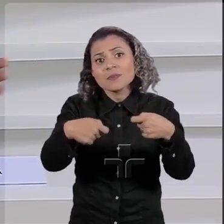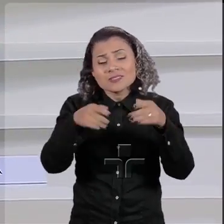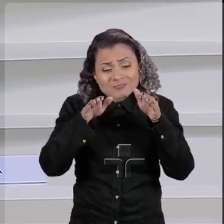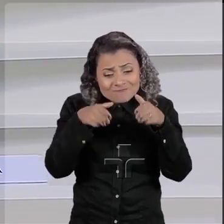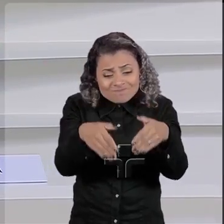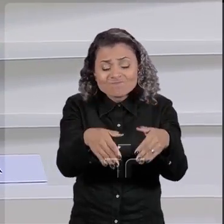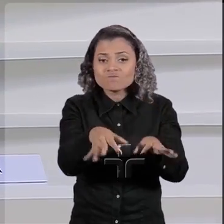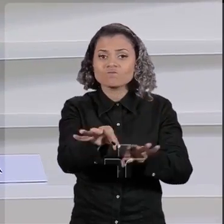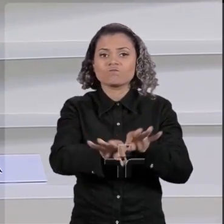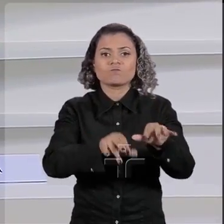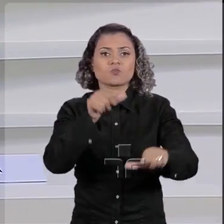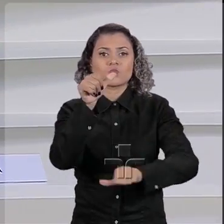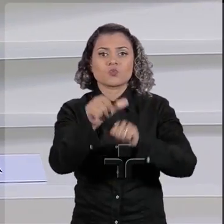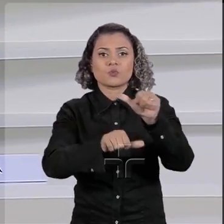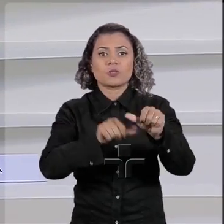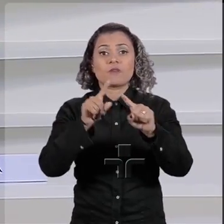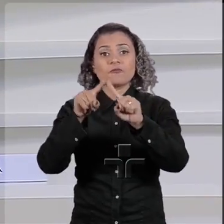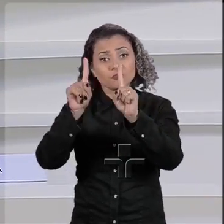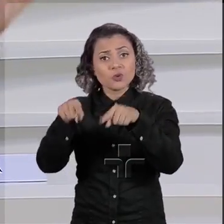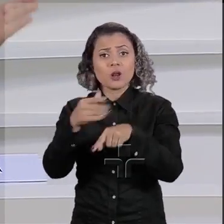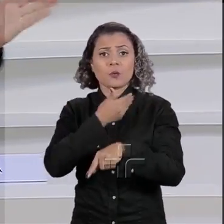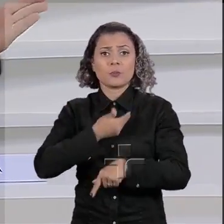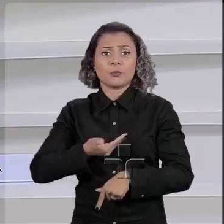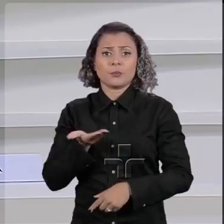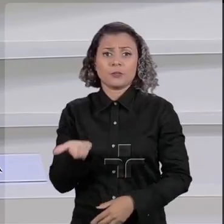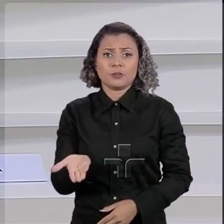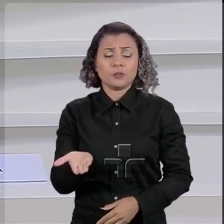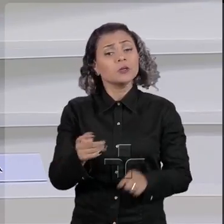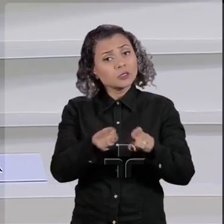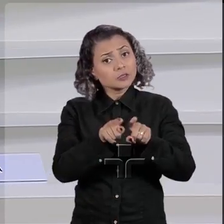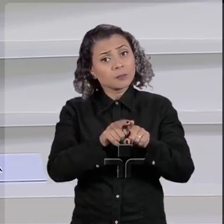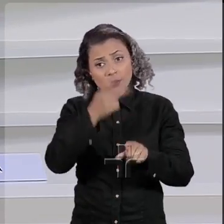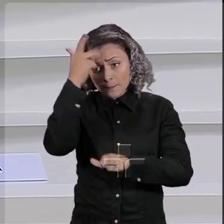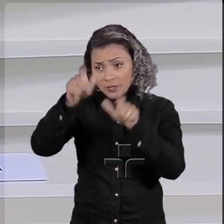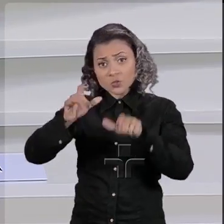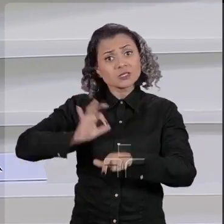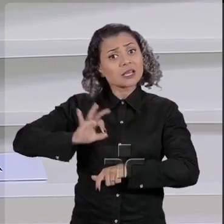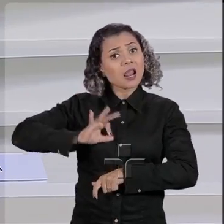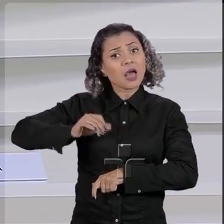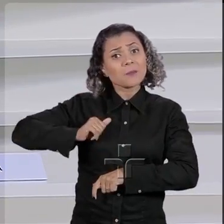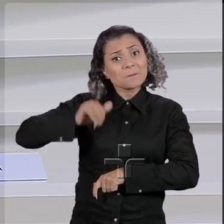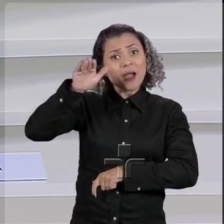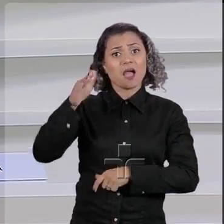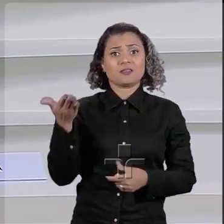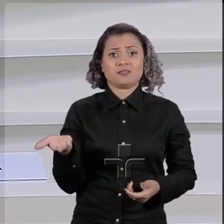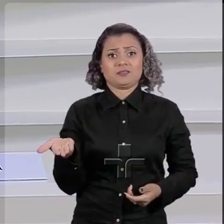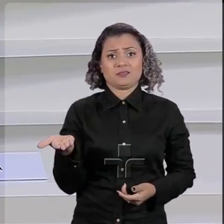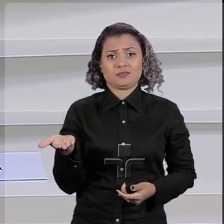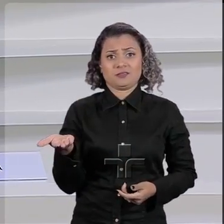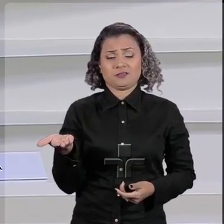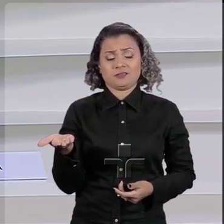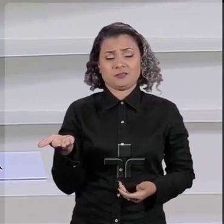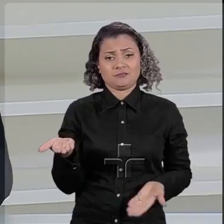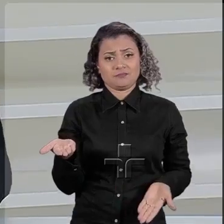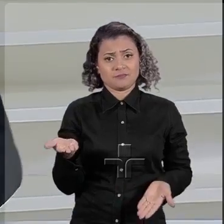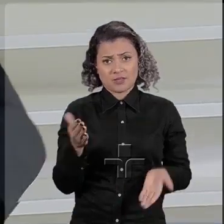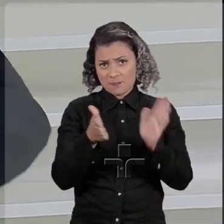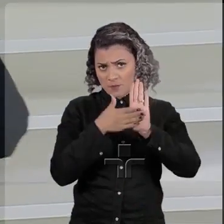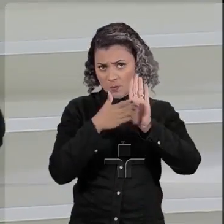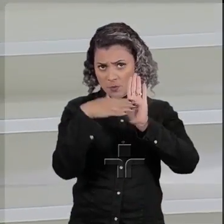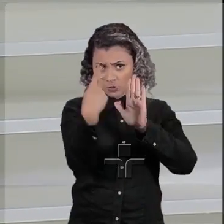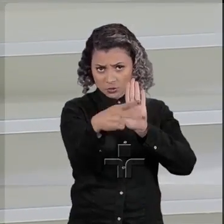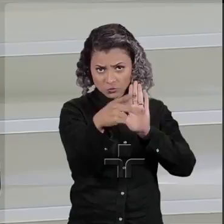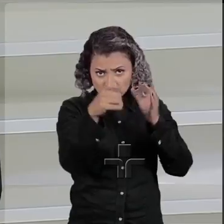muito nos servidores públicos e no pessoal que ganha mais, não é isso? Sim, sim. Na sua proposta, isso